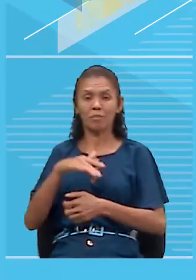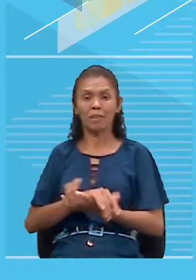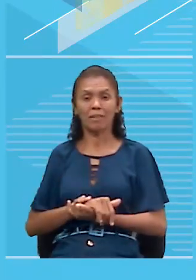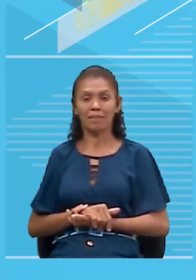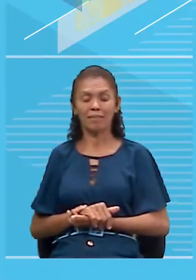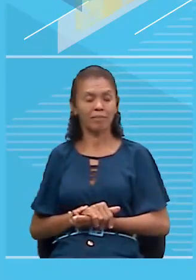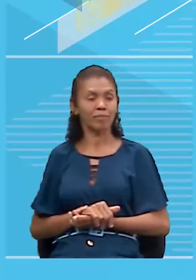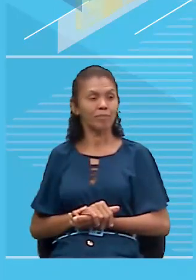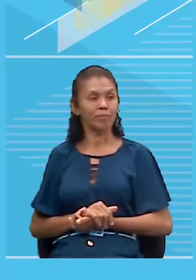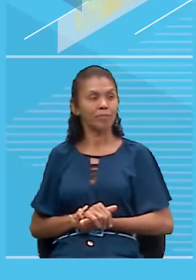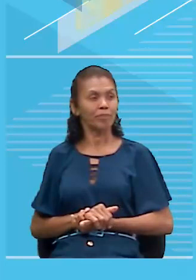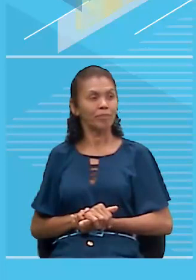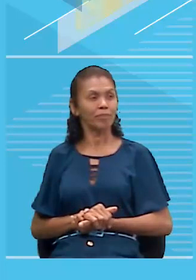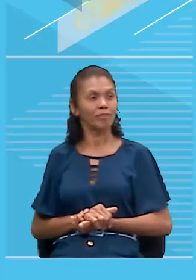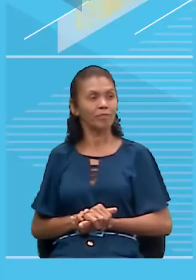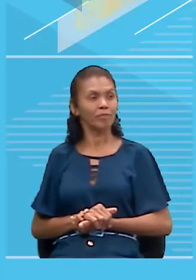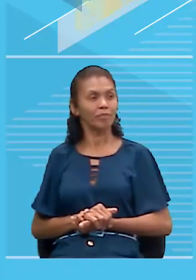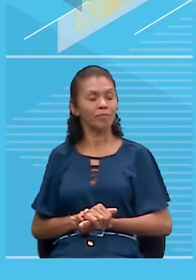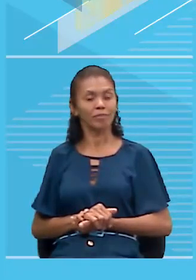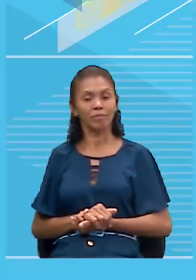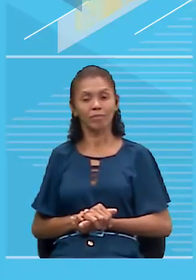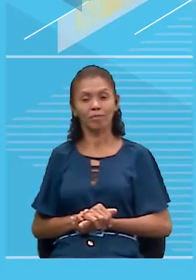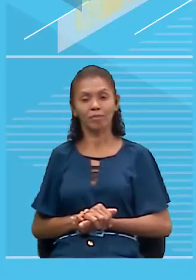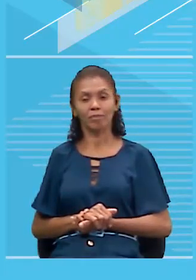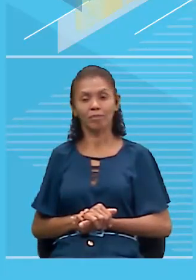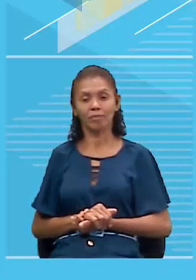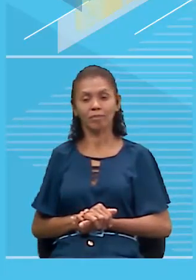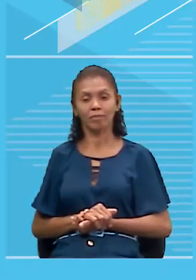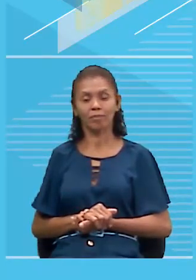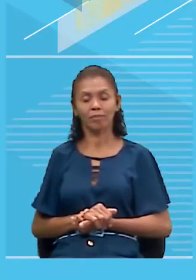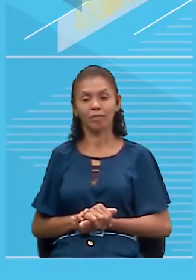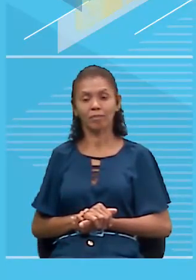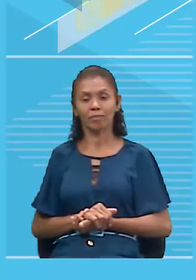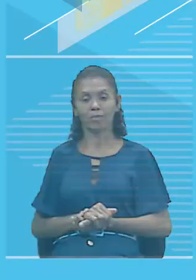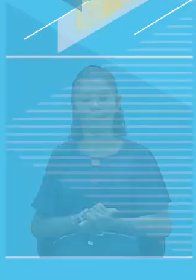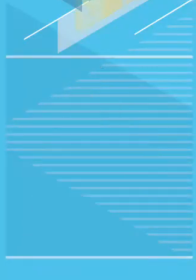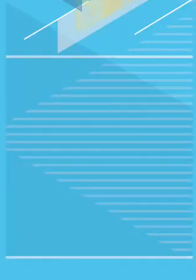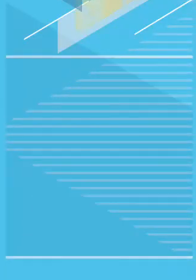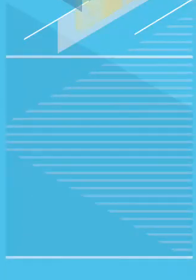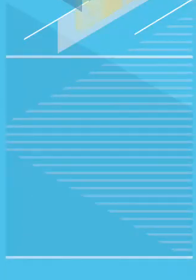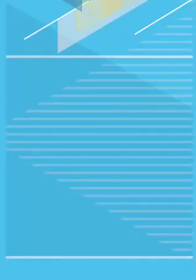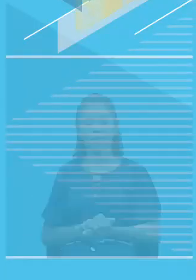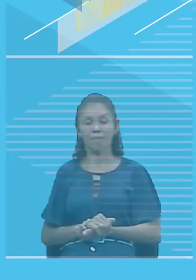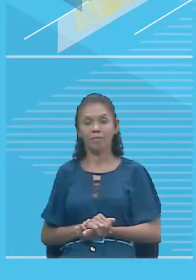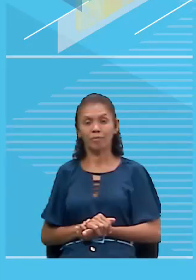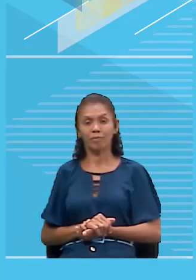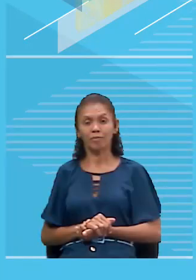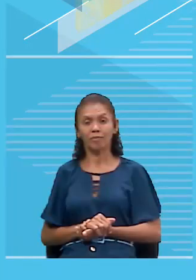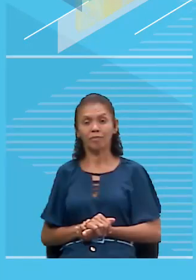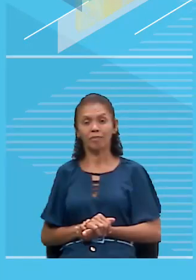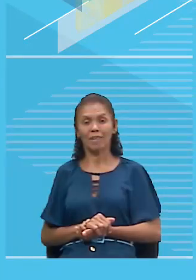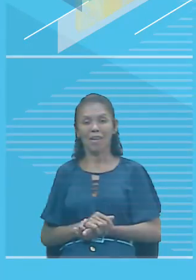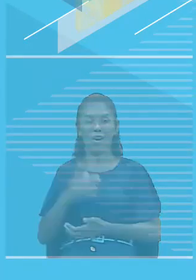tempo que eles buscam esses pedaços de países e formar o país